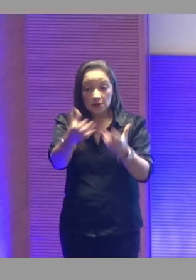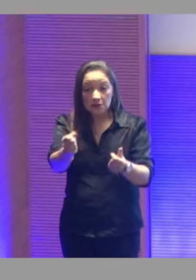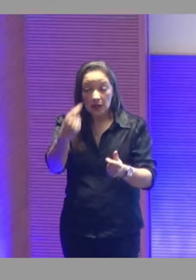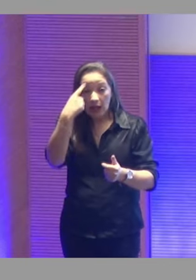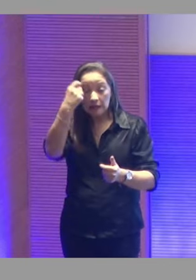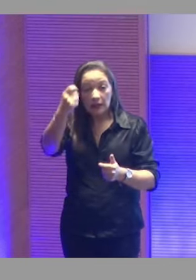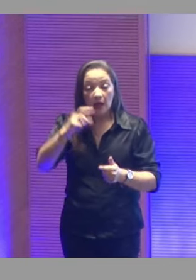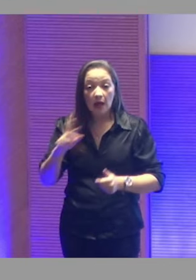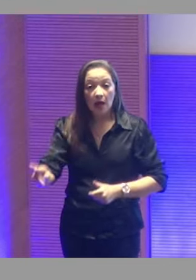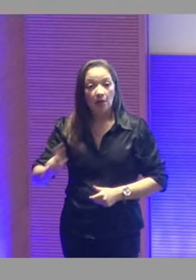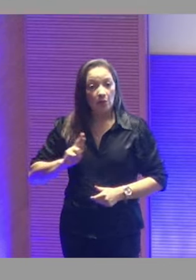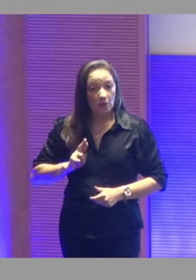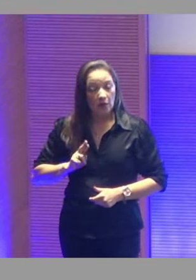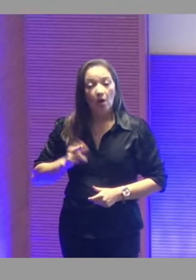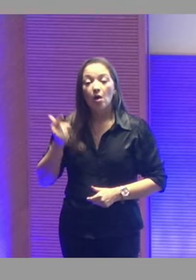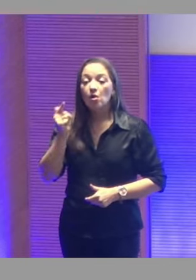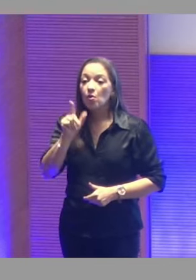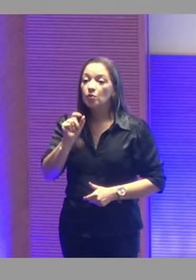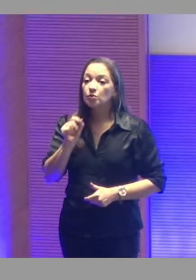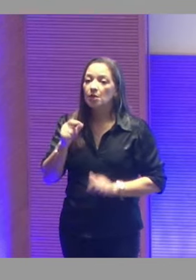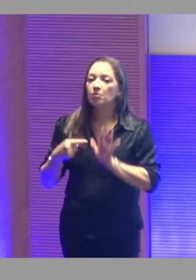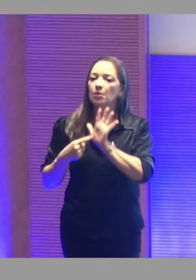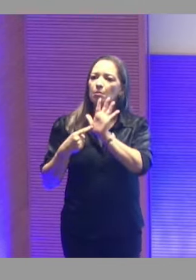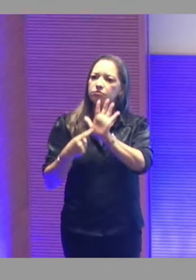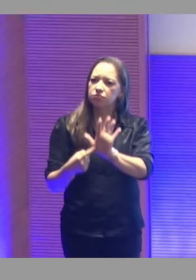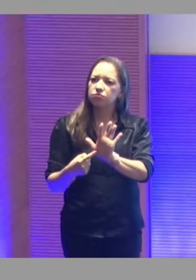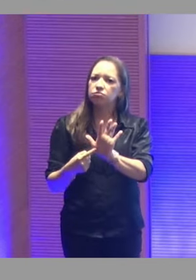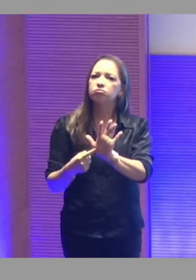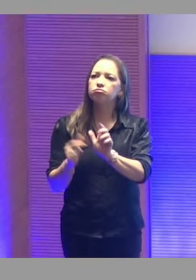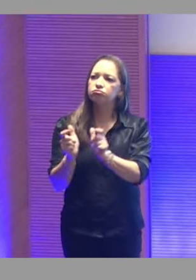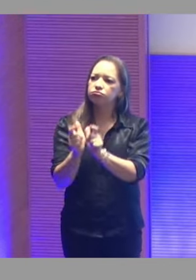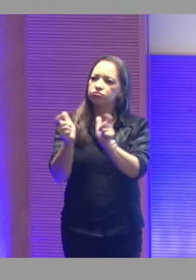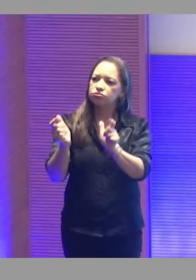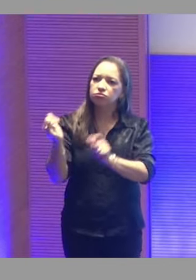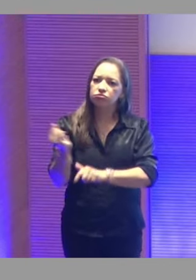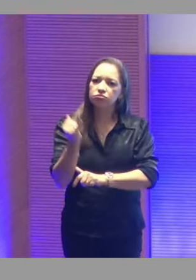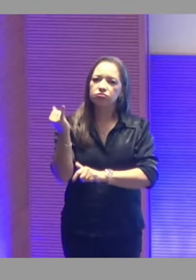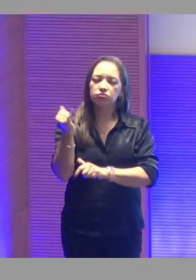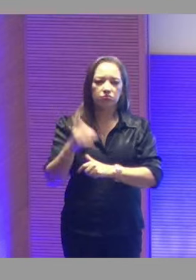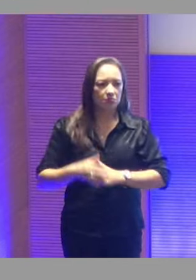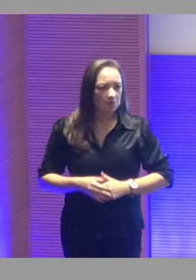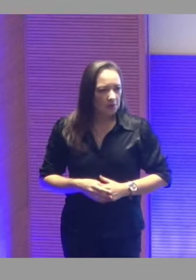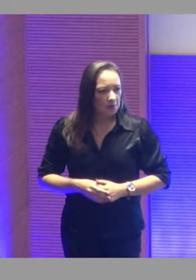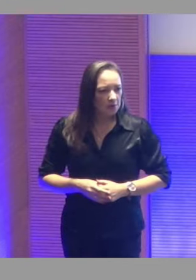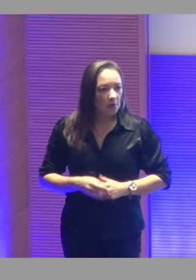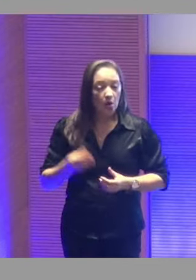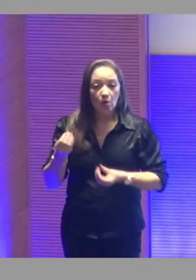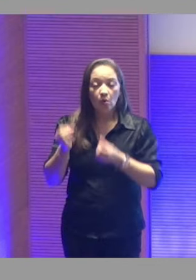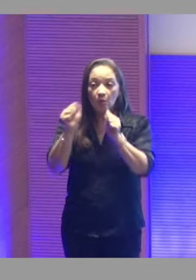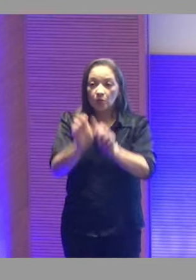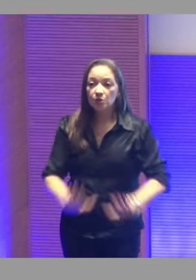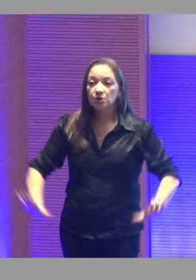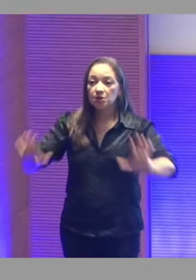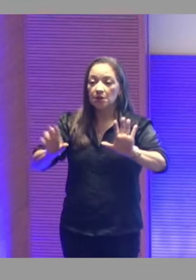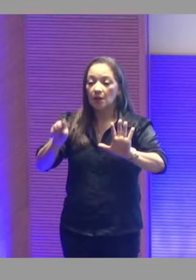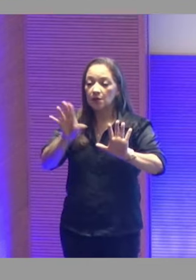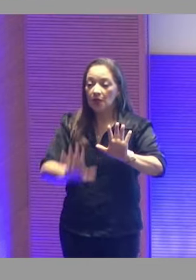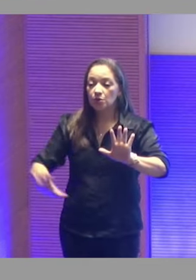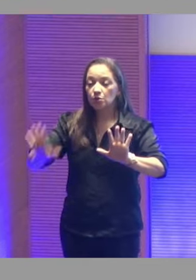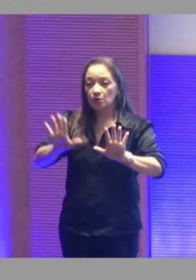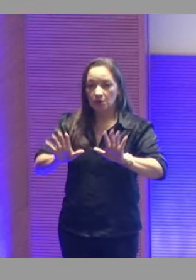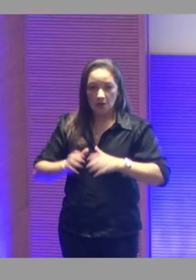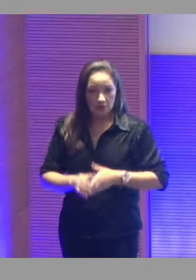respondem porque a gente consegue ter uma amostragem bastante grande eh do que tá sendo o cenário Nacional quando a gente fala do inventário de